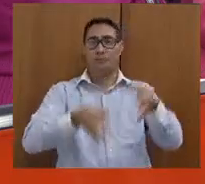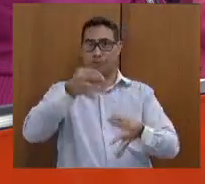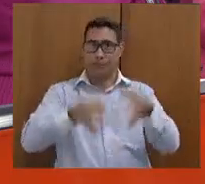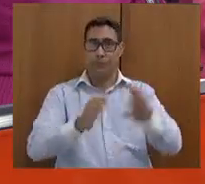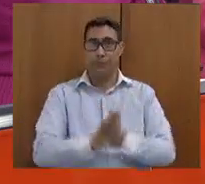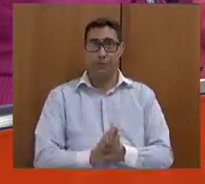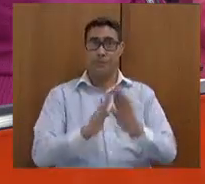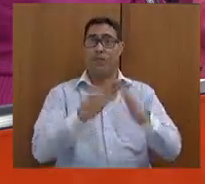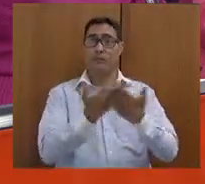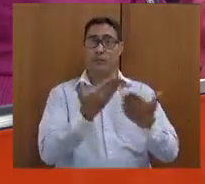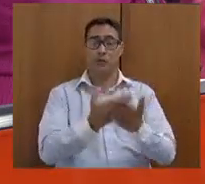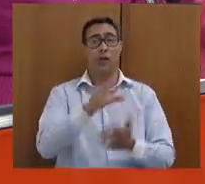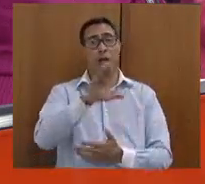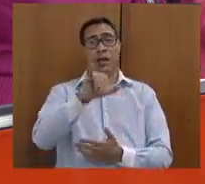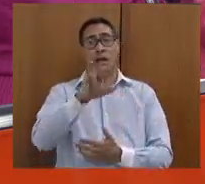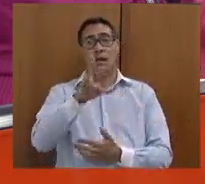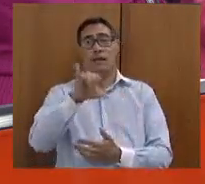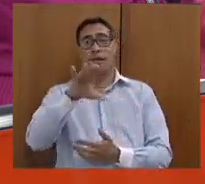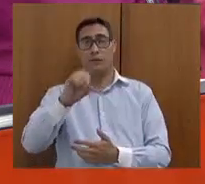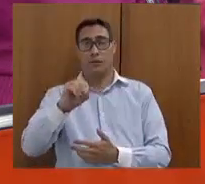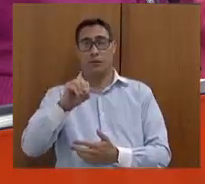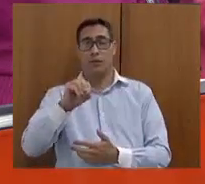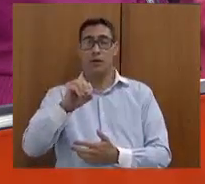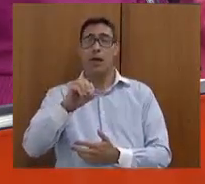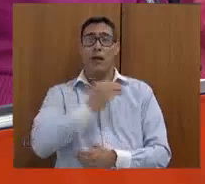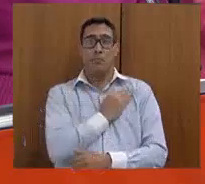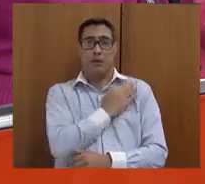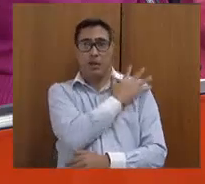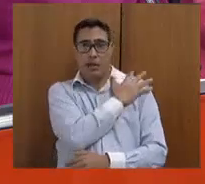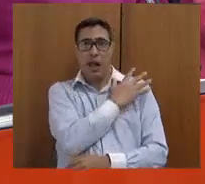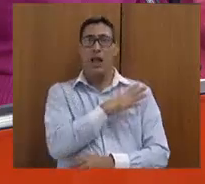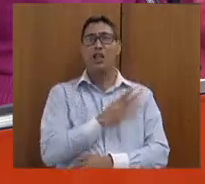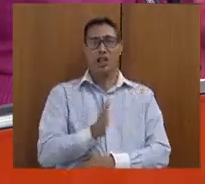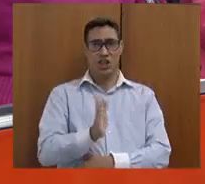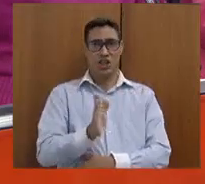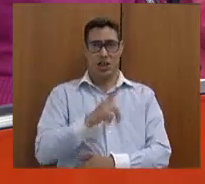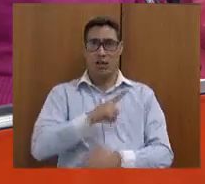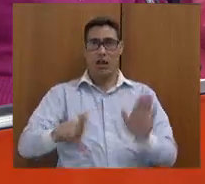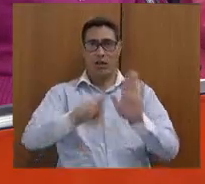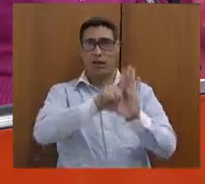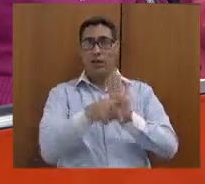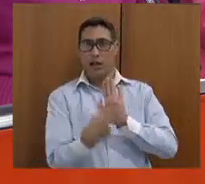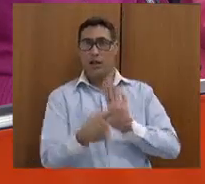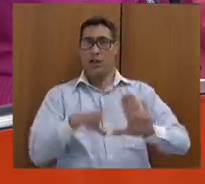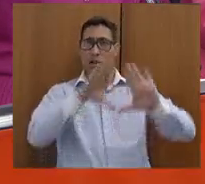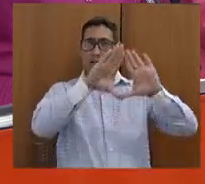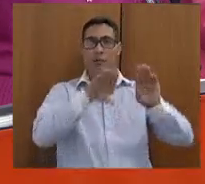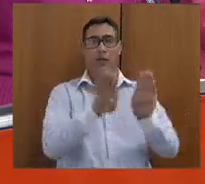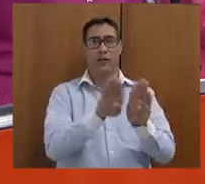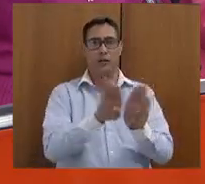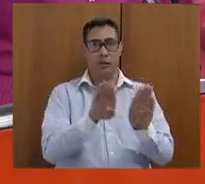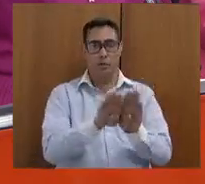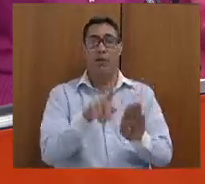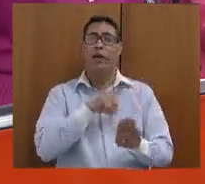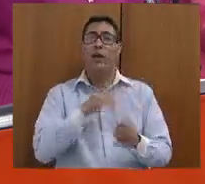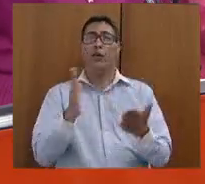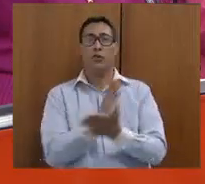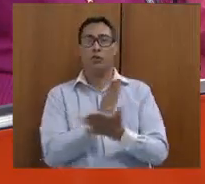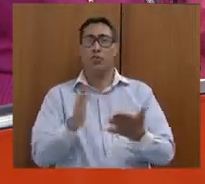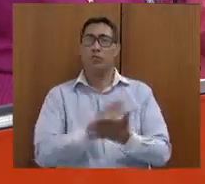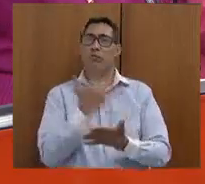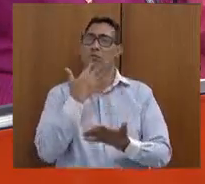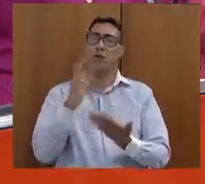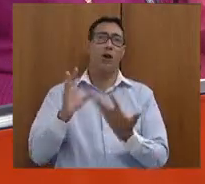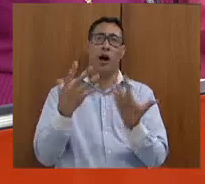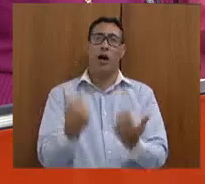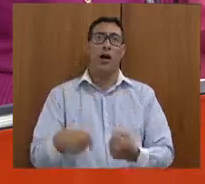as escolas civico militares já tramitou outramita projeto de lei aqui na Assembleia composicionamento pela rejeição